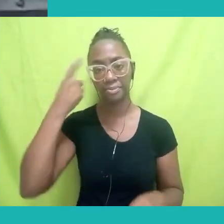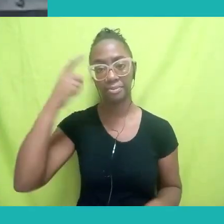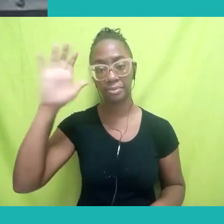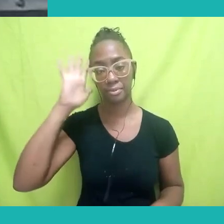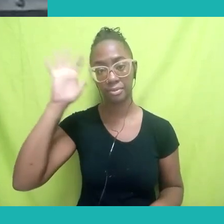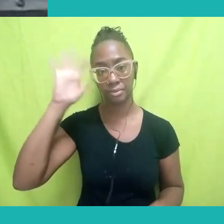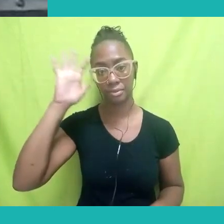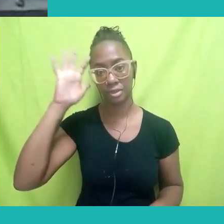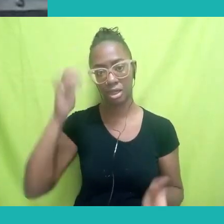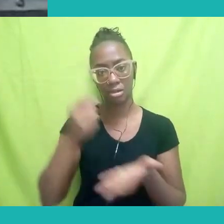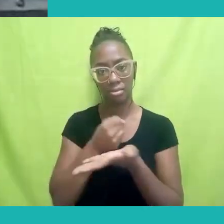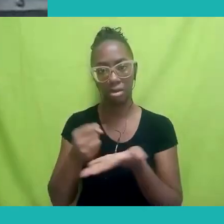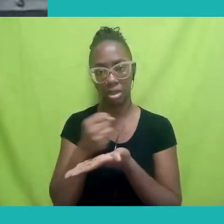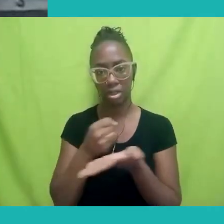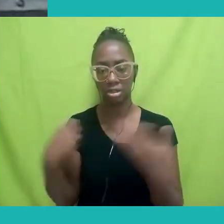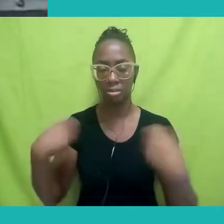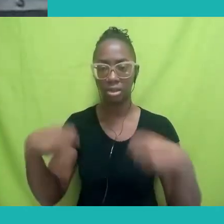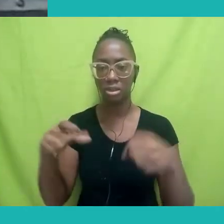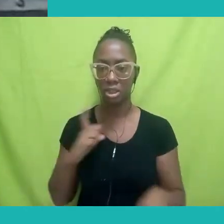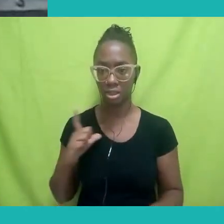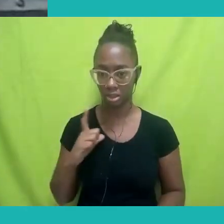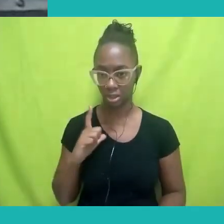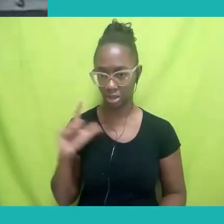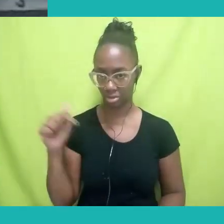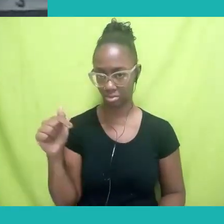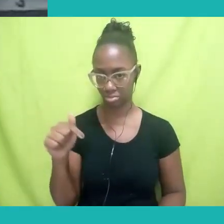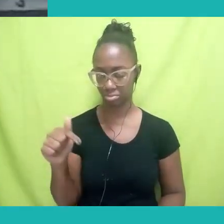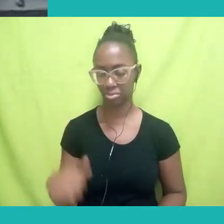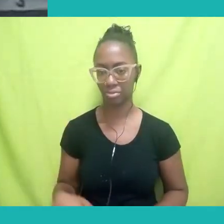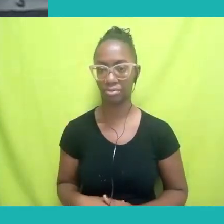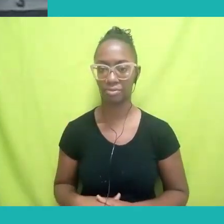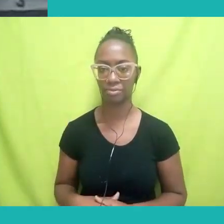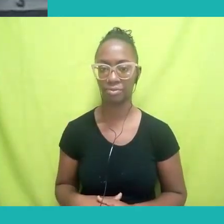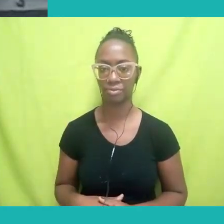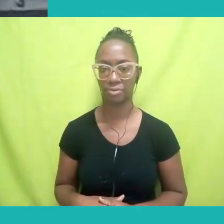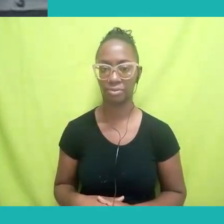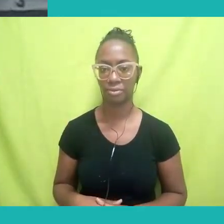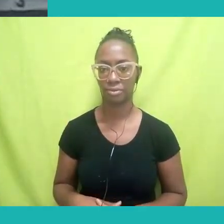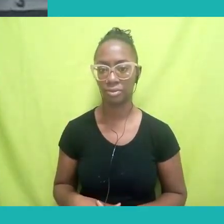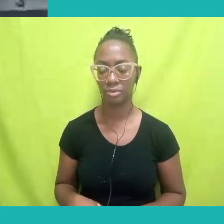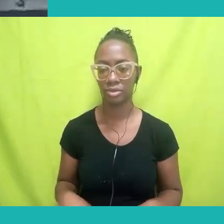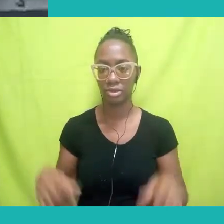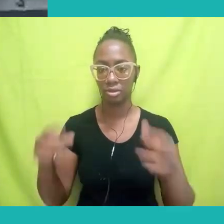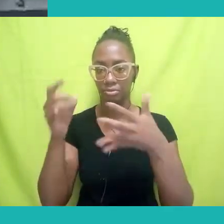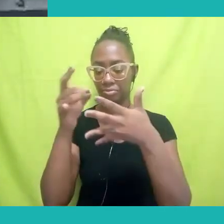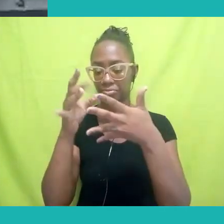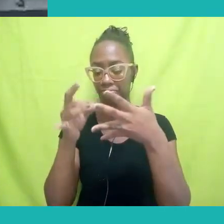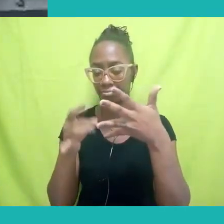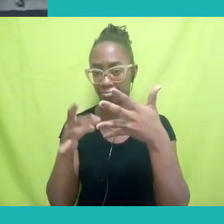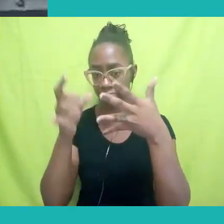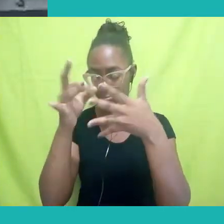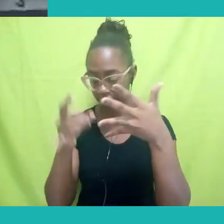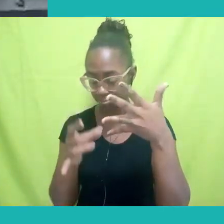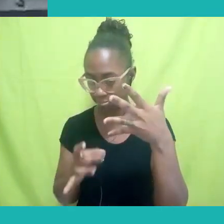né, básica que nós precisamos ter aqui é a especificidade dos